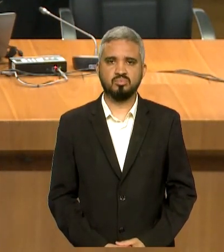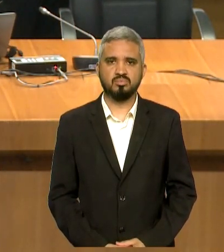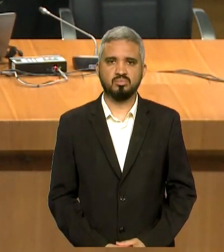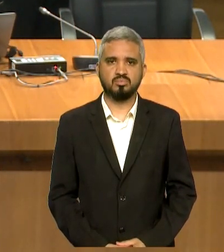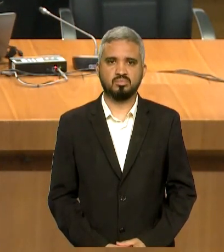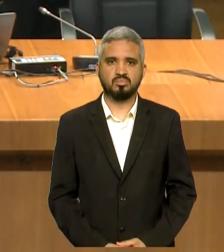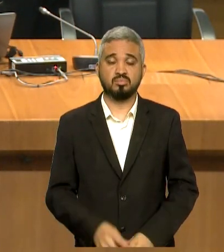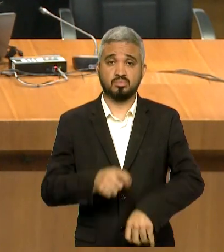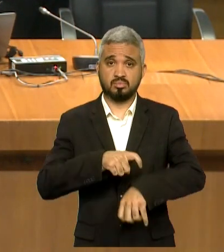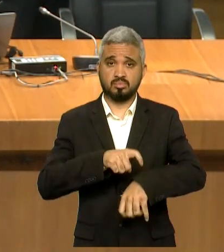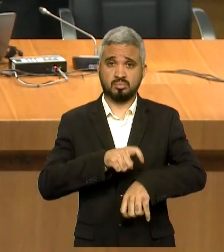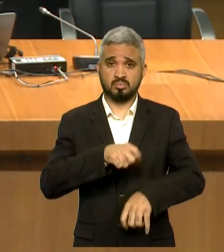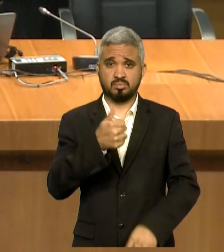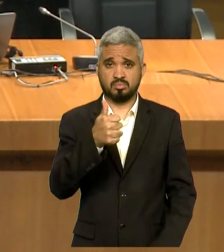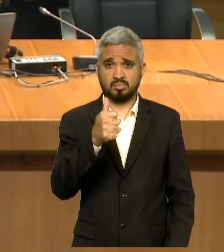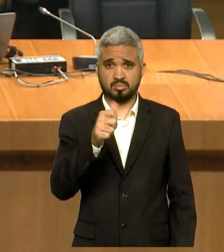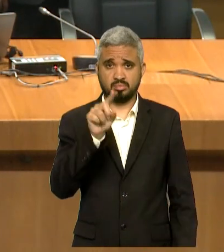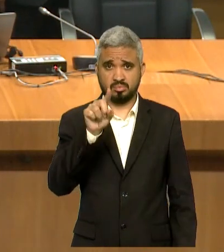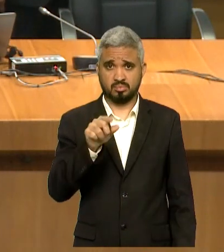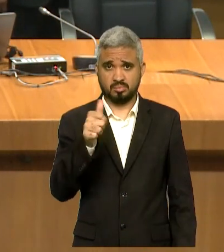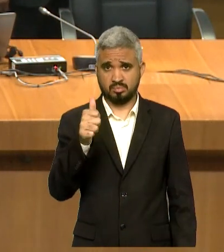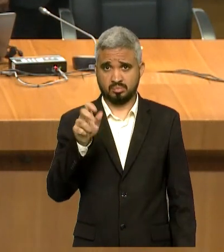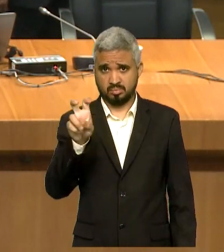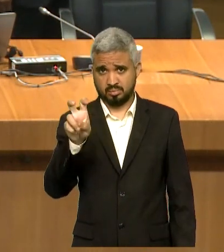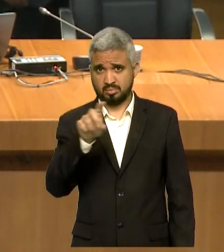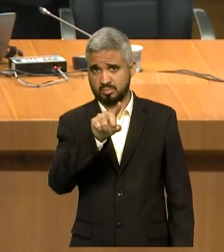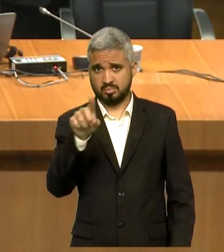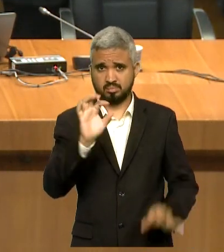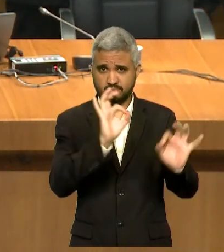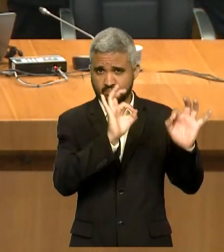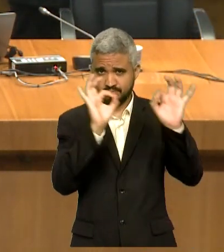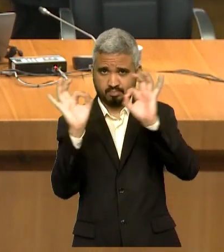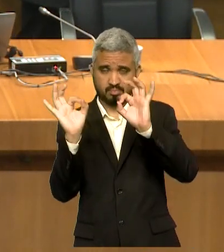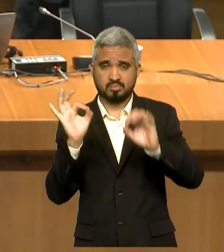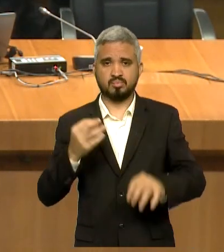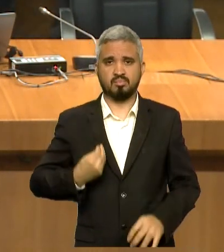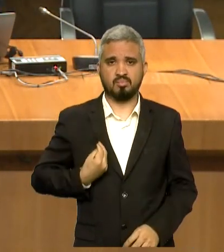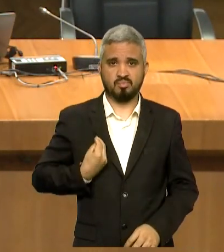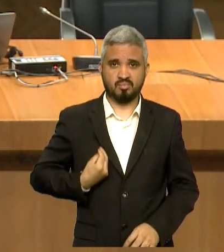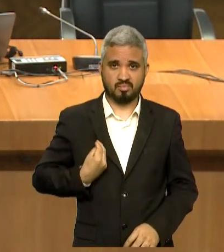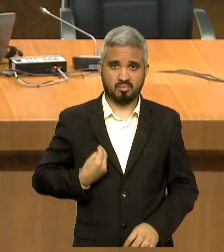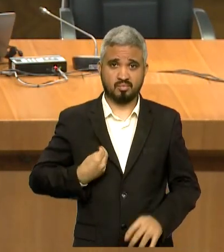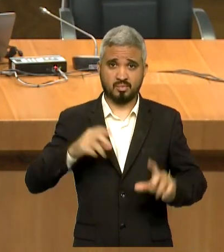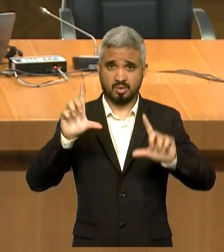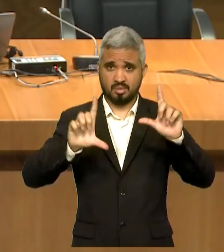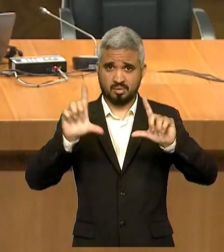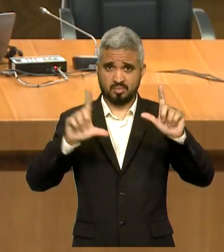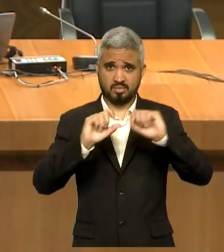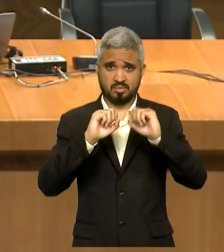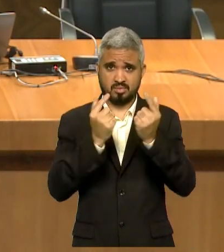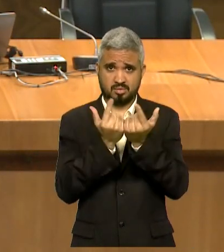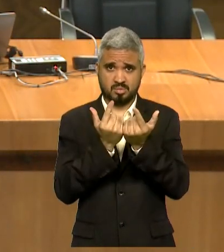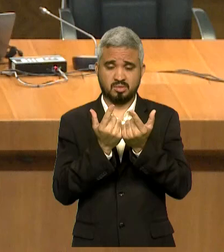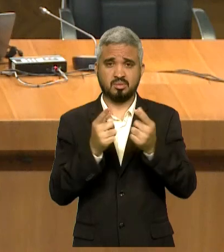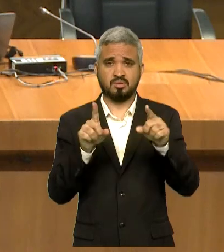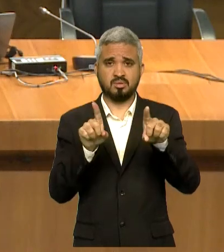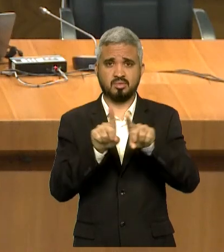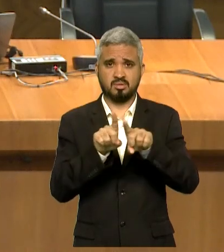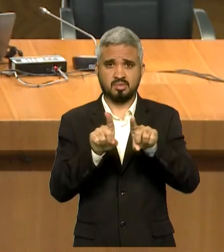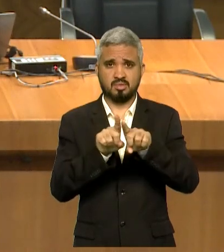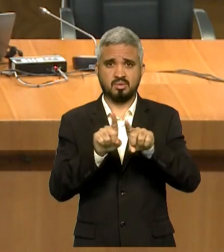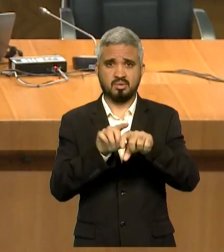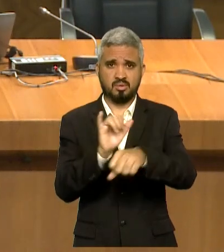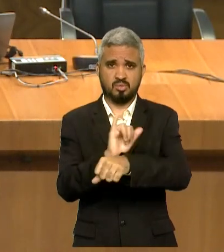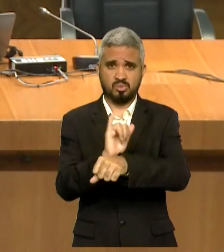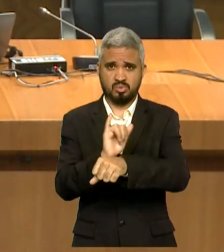São 11 horas e 15 minutos, você continua acompanhando ao vivo pela TV Assembleia e também pelo canal do YouTube